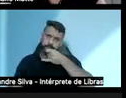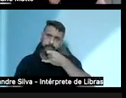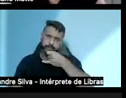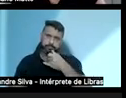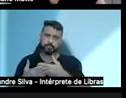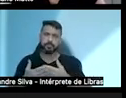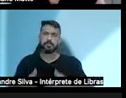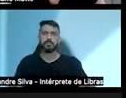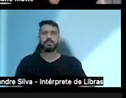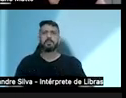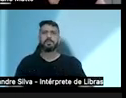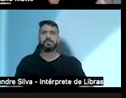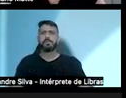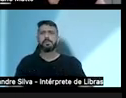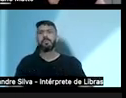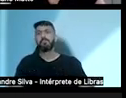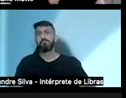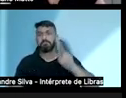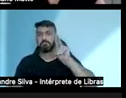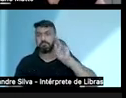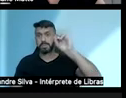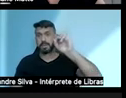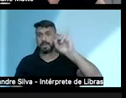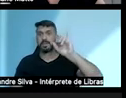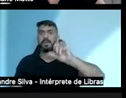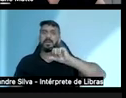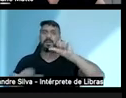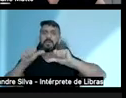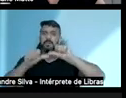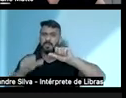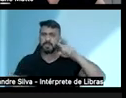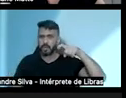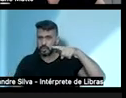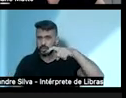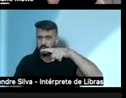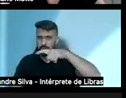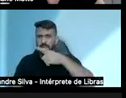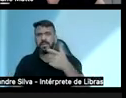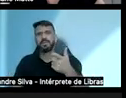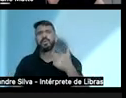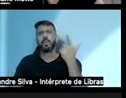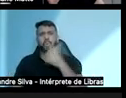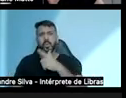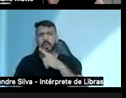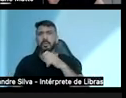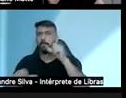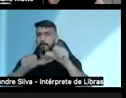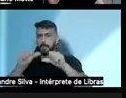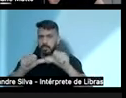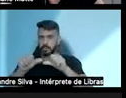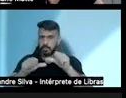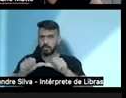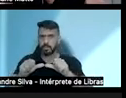a gente vê? Que do lado paterno, a gente tem alterações no esperma, melhora da motilidade e alterações na